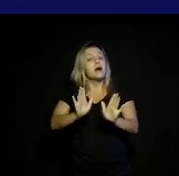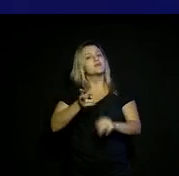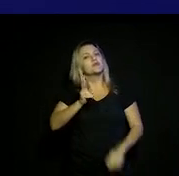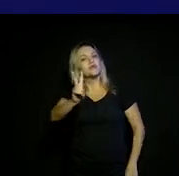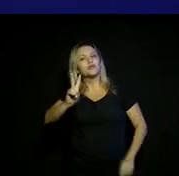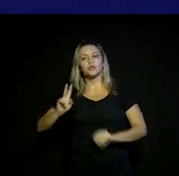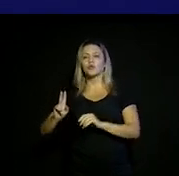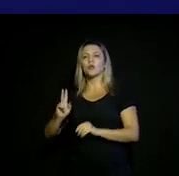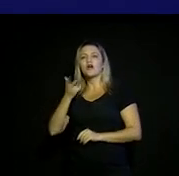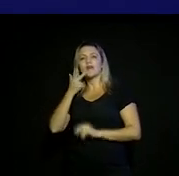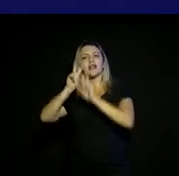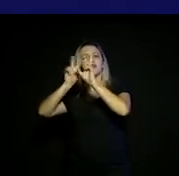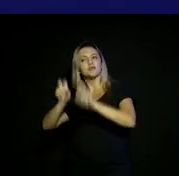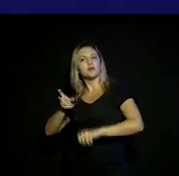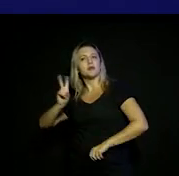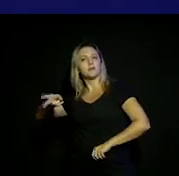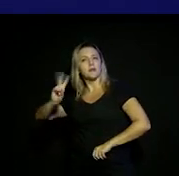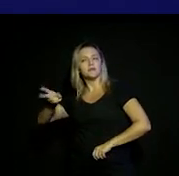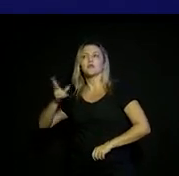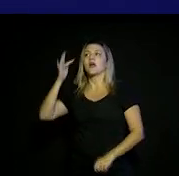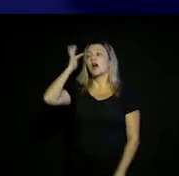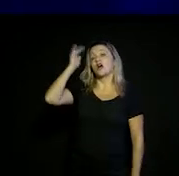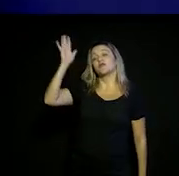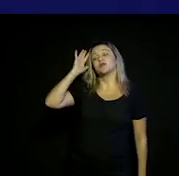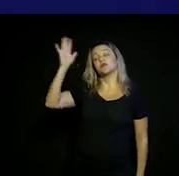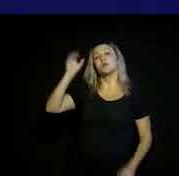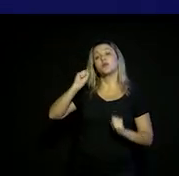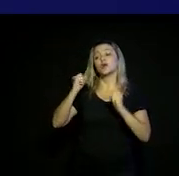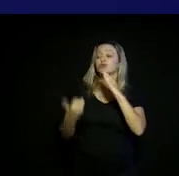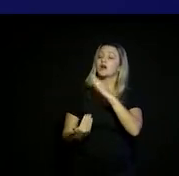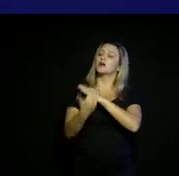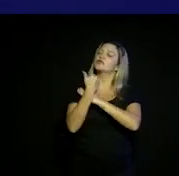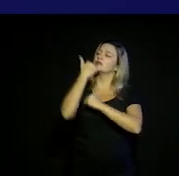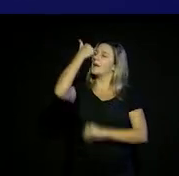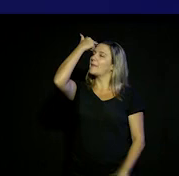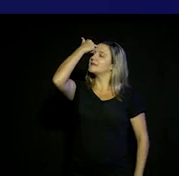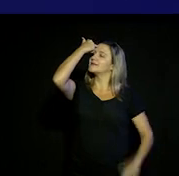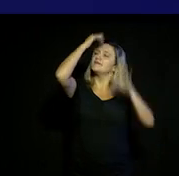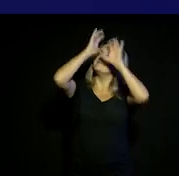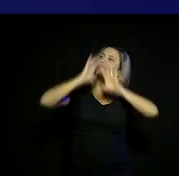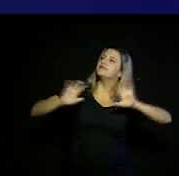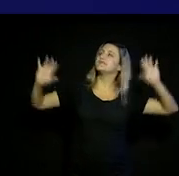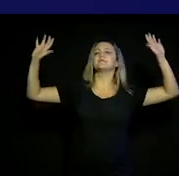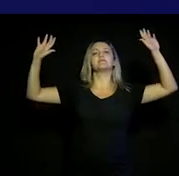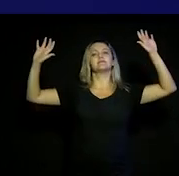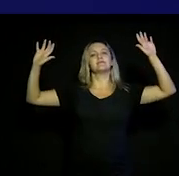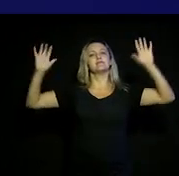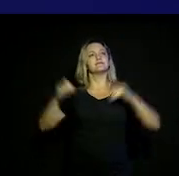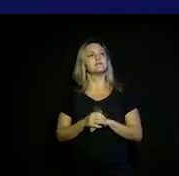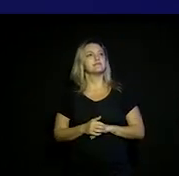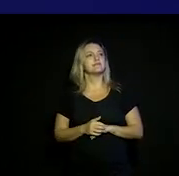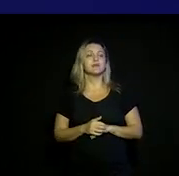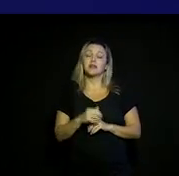exatamente a mesma coisa. Filosofia pode ensinar a pensar do tamanho do ser humano, que é uma